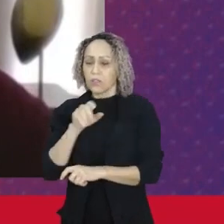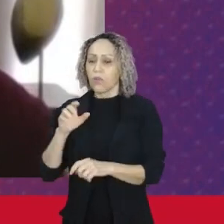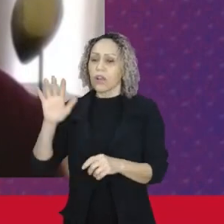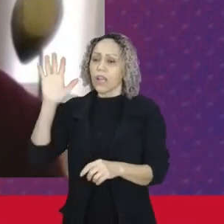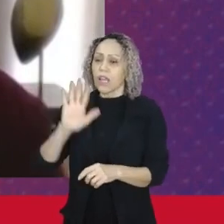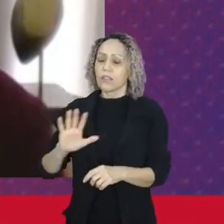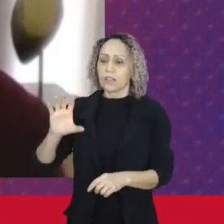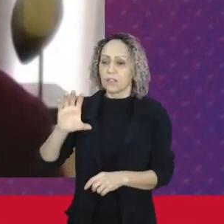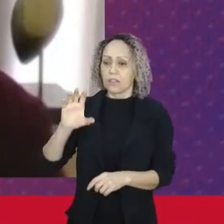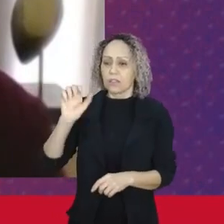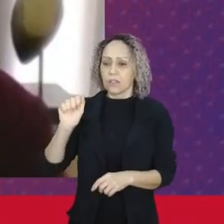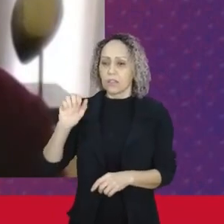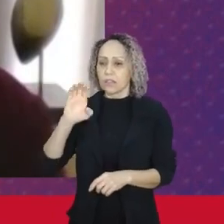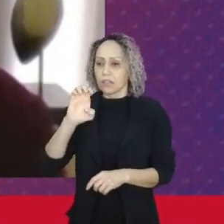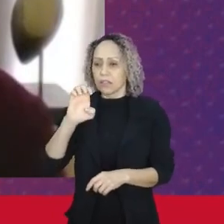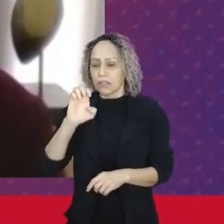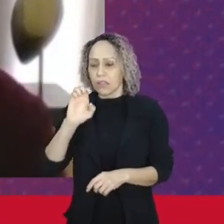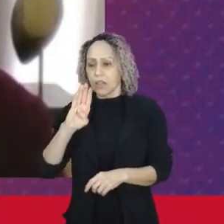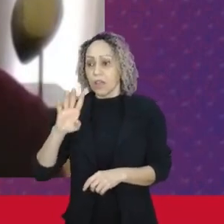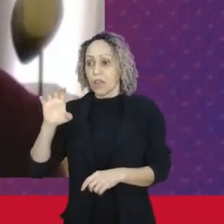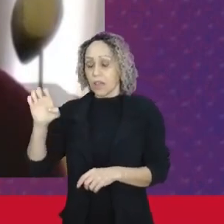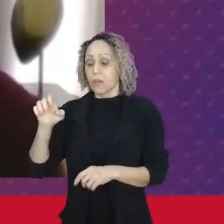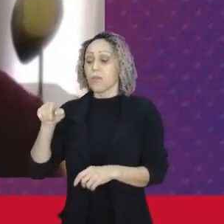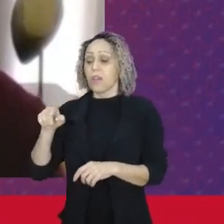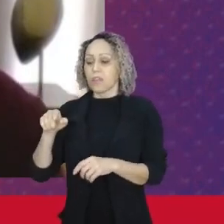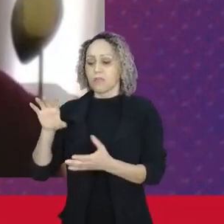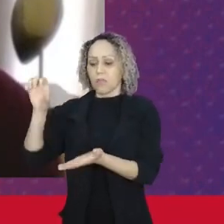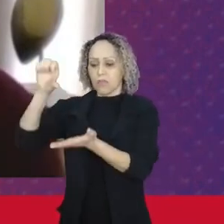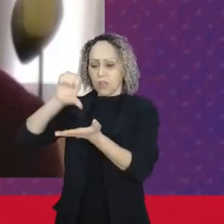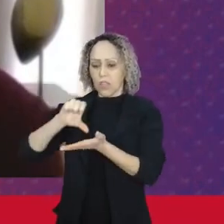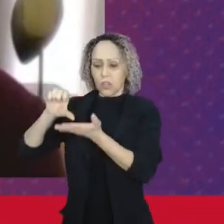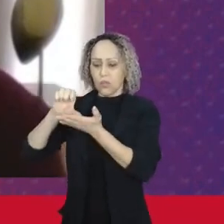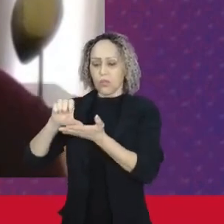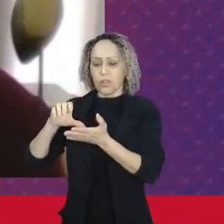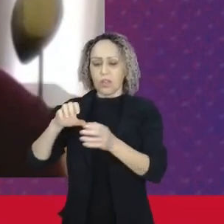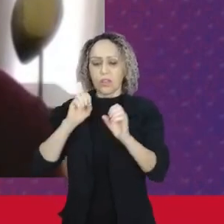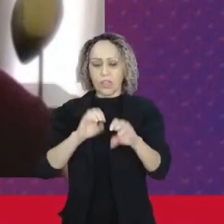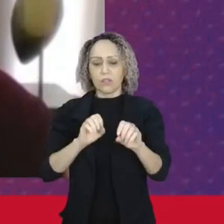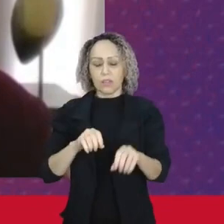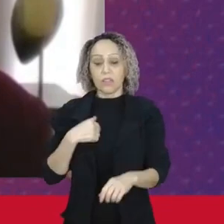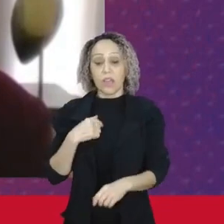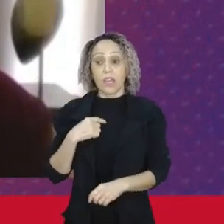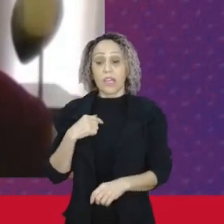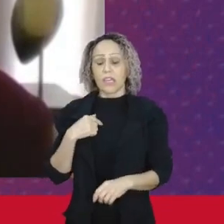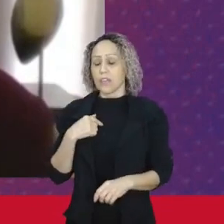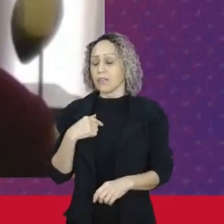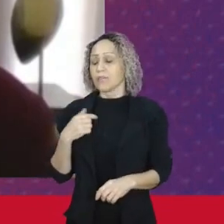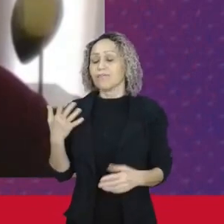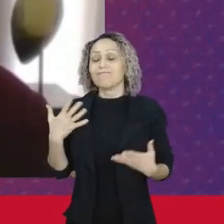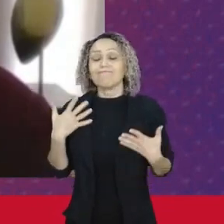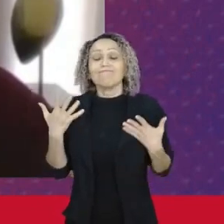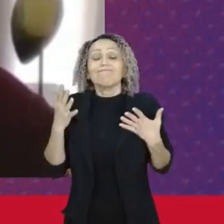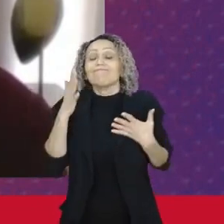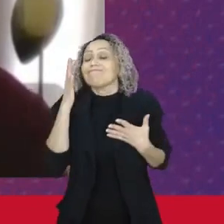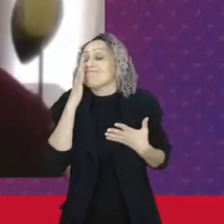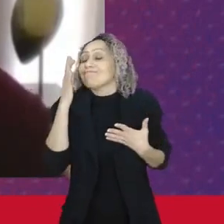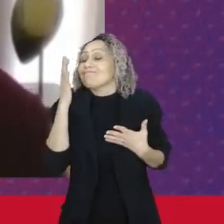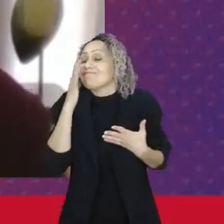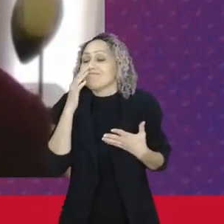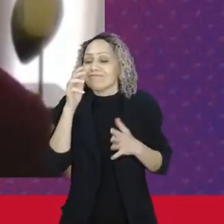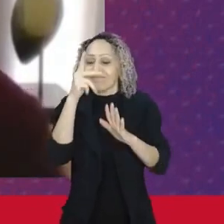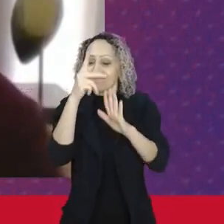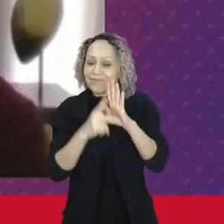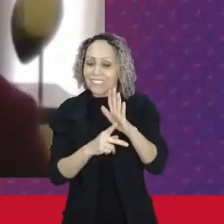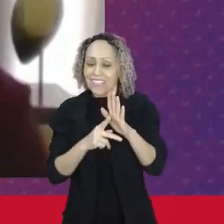nosso setorial de educação. Eu sou uma fã desse projeto Elas por Elas. O que me